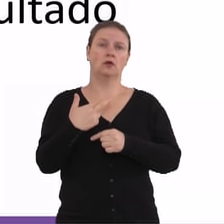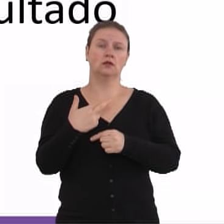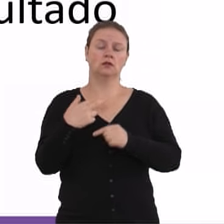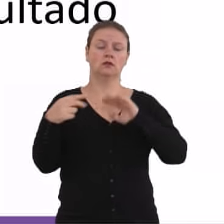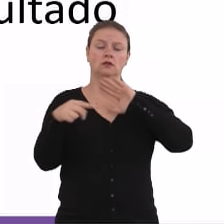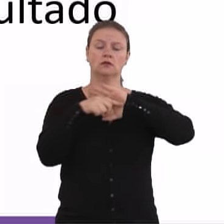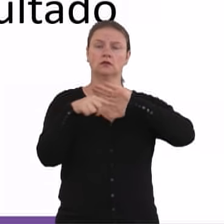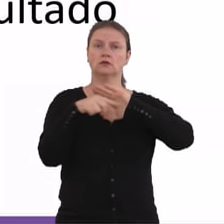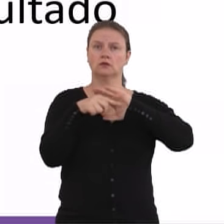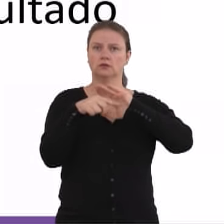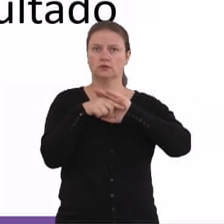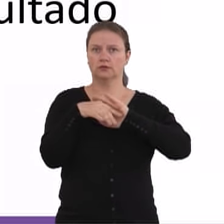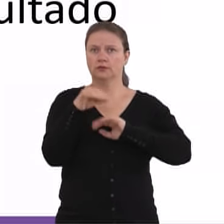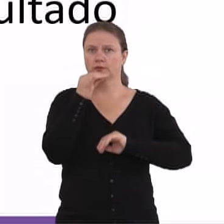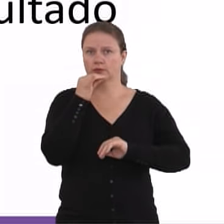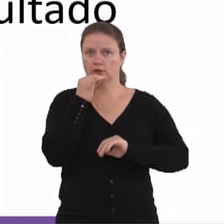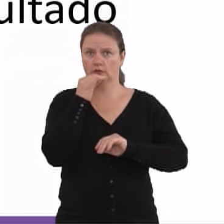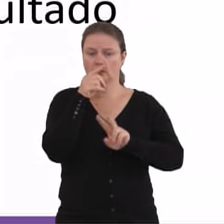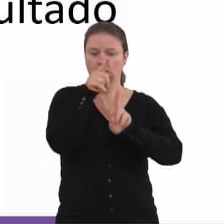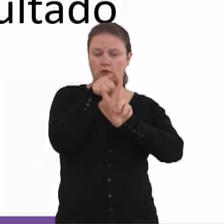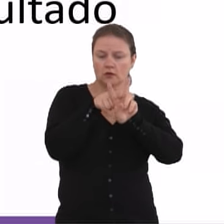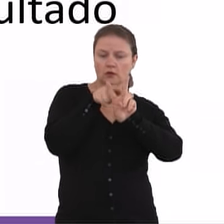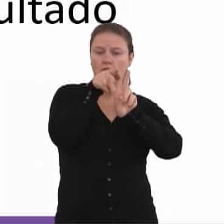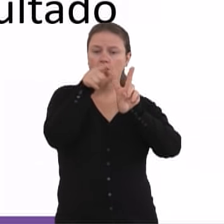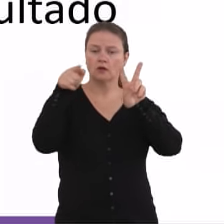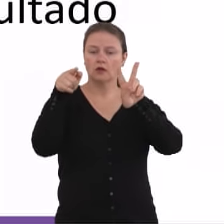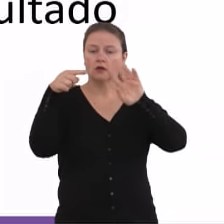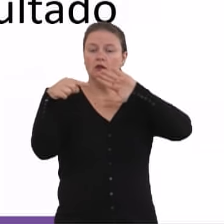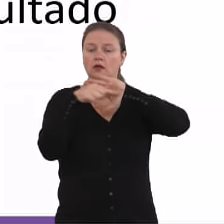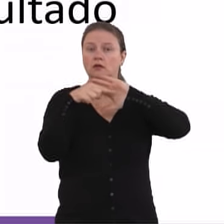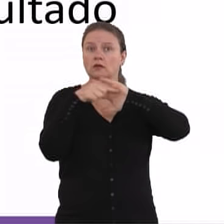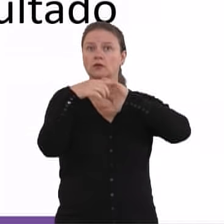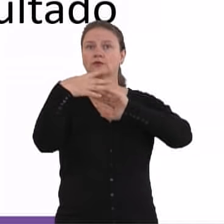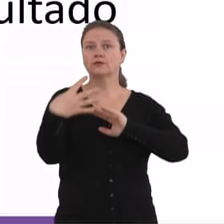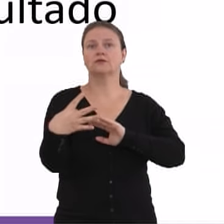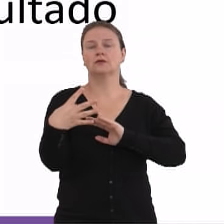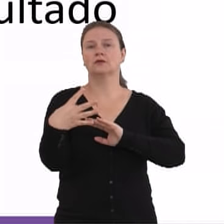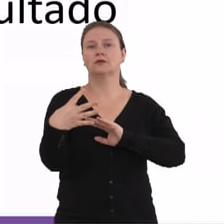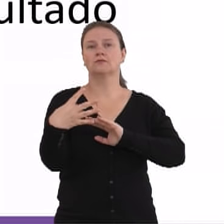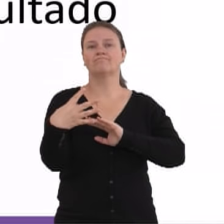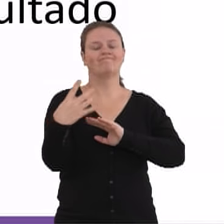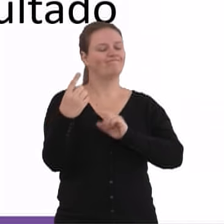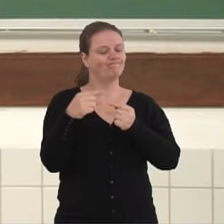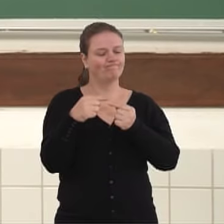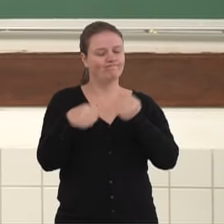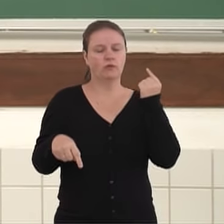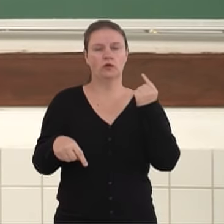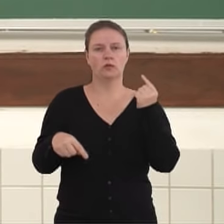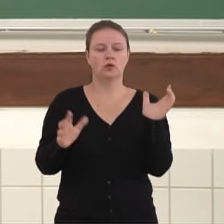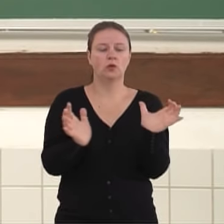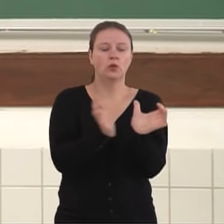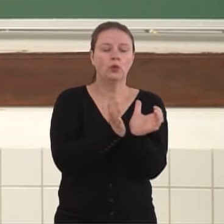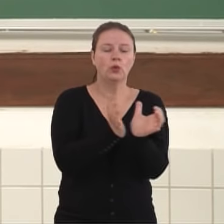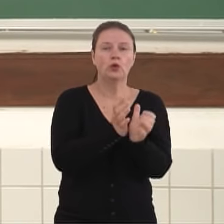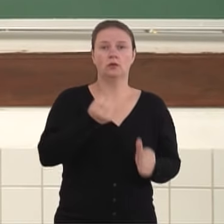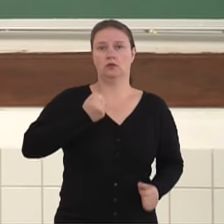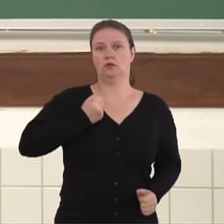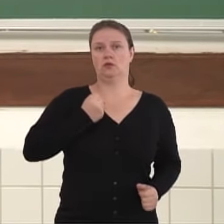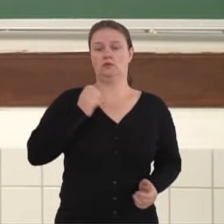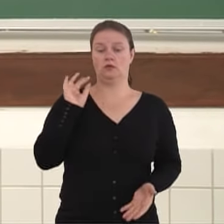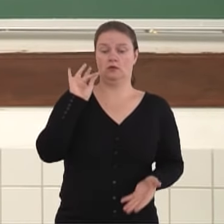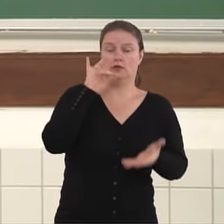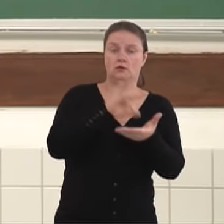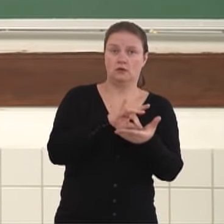negativo. Então, por exemplo, a raiz quadrada de menos 4 não pertence aos números reais. Tá? Então, o que a gente não